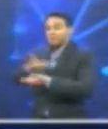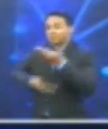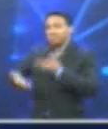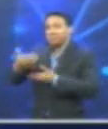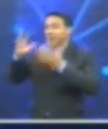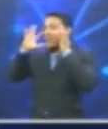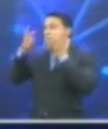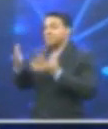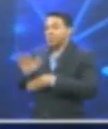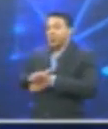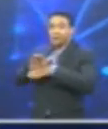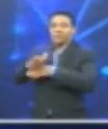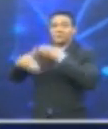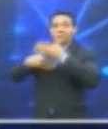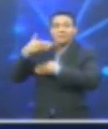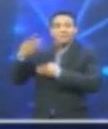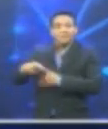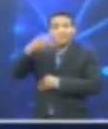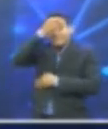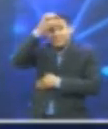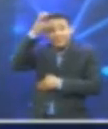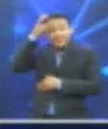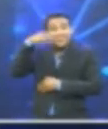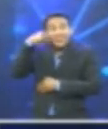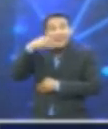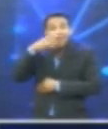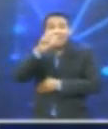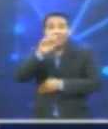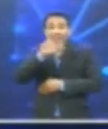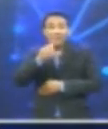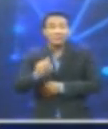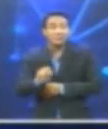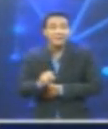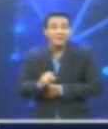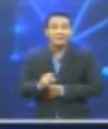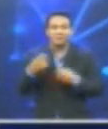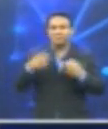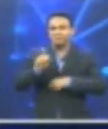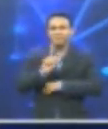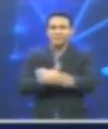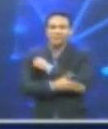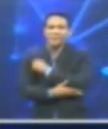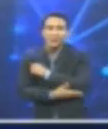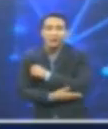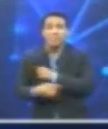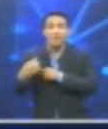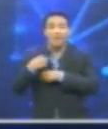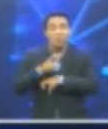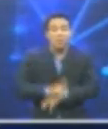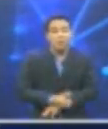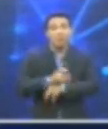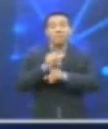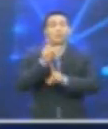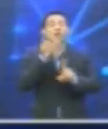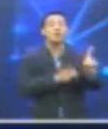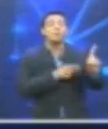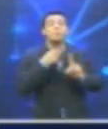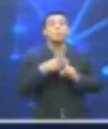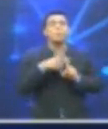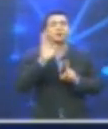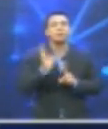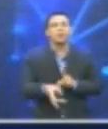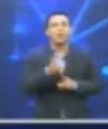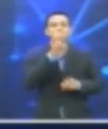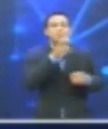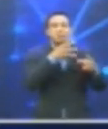ao prefeito Natal, Carlos Eduardo. E quando faço a disputa partidária, é diferente do senhor, que já teve 4, 5, 6